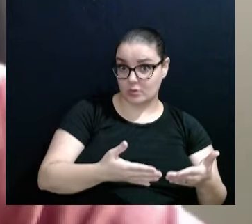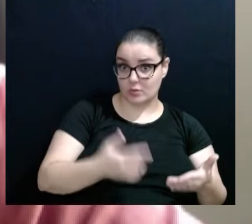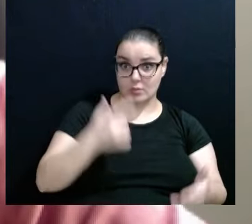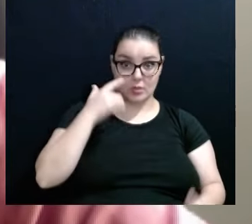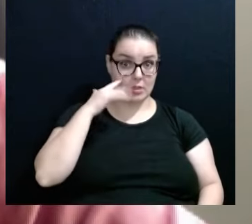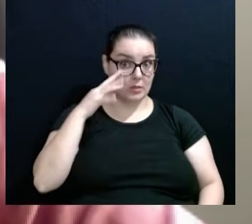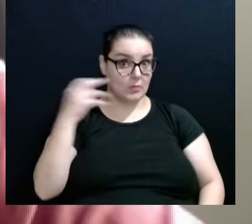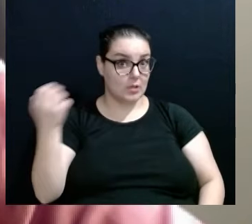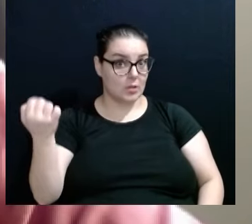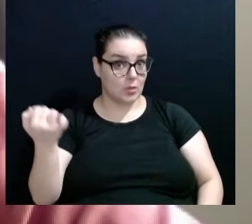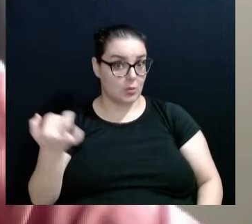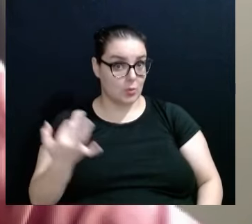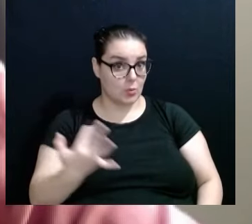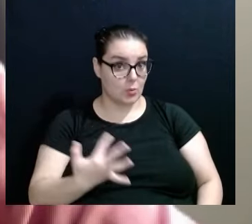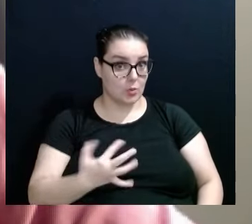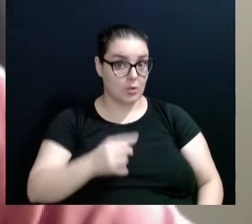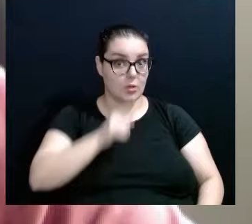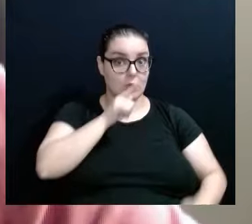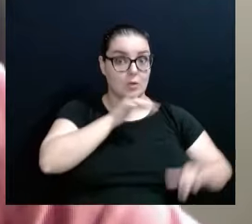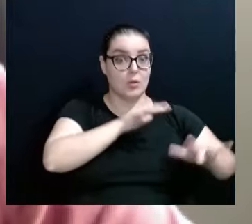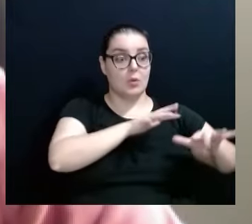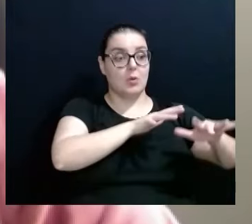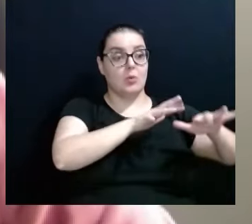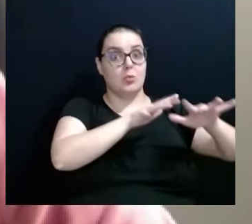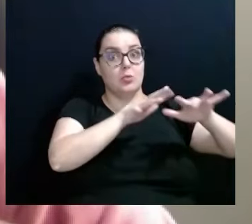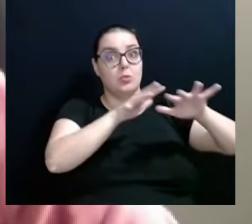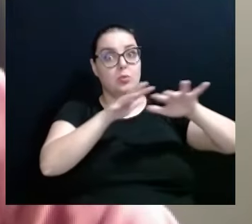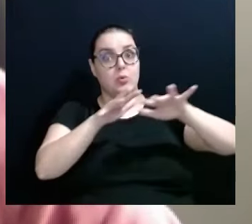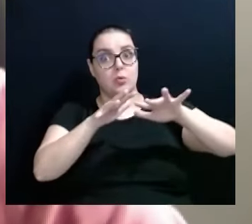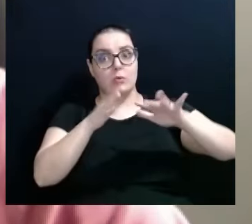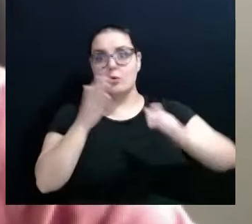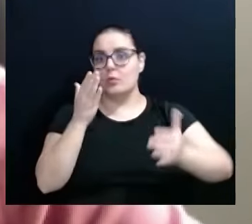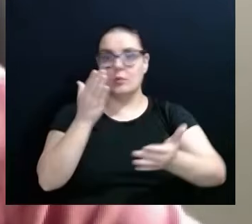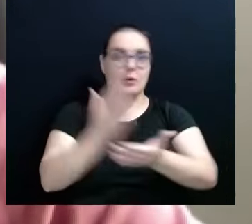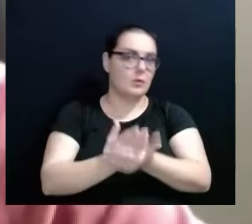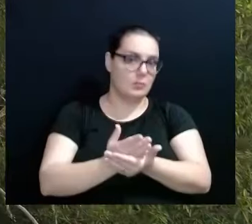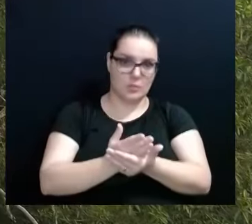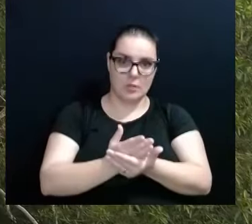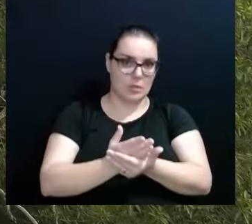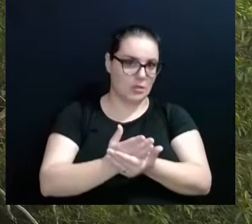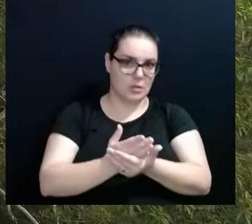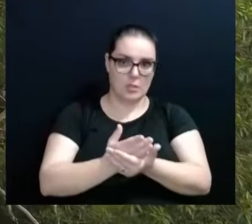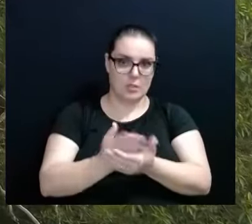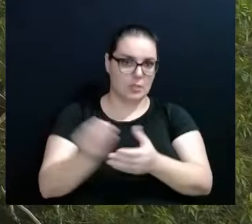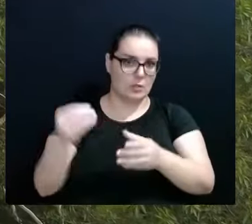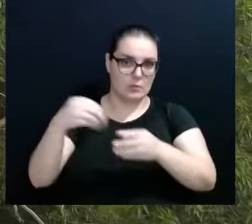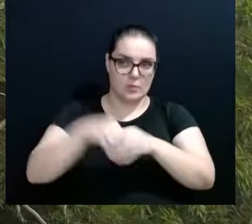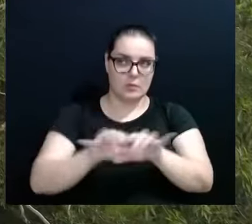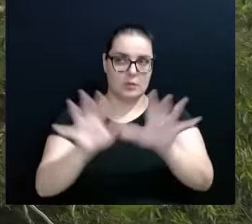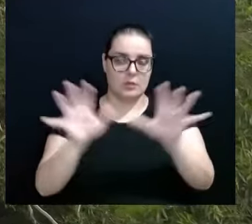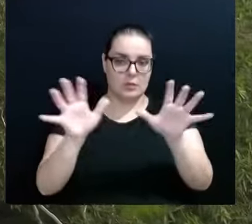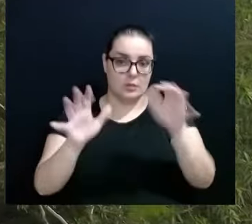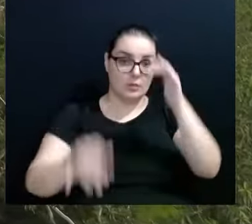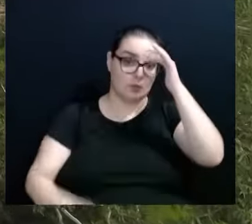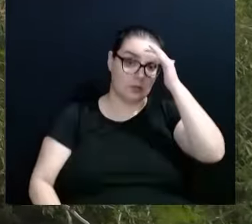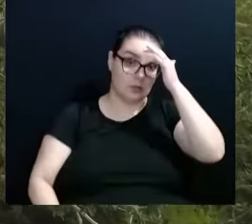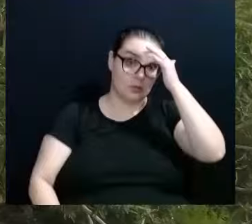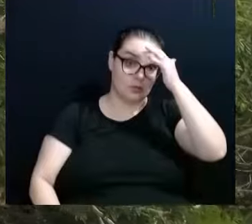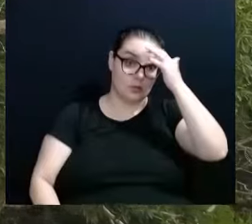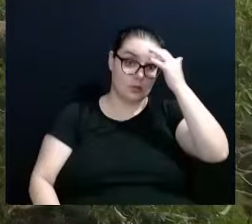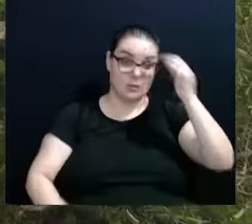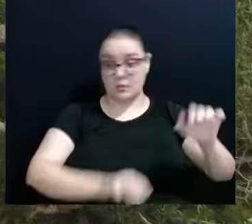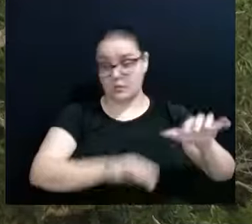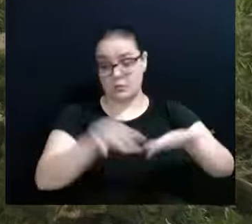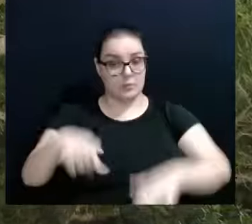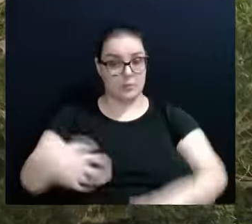hoje, você imagina a quantidade de umidade que nós vamos que vai deixar de entrar para a atmosfera e